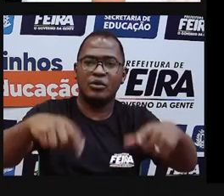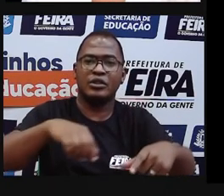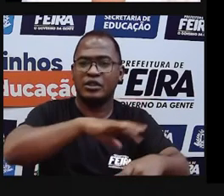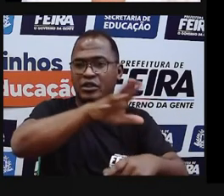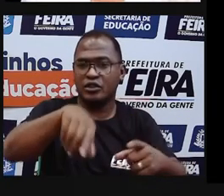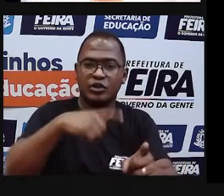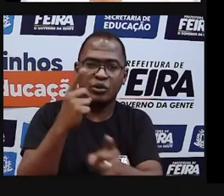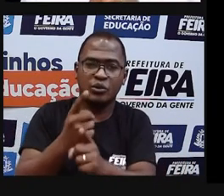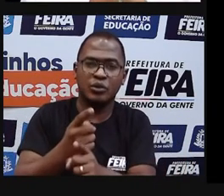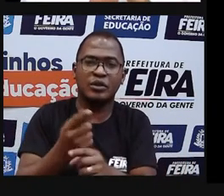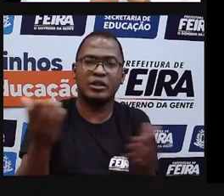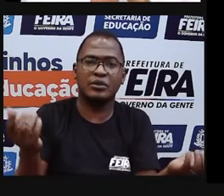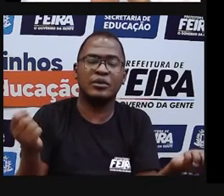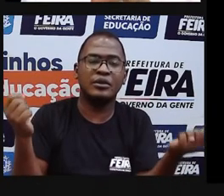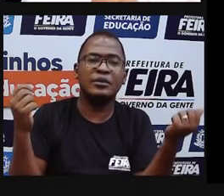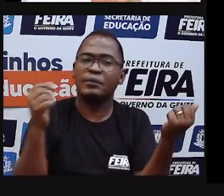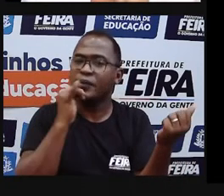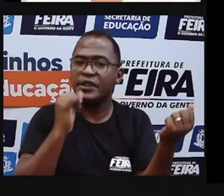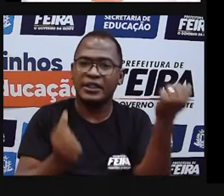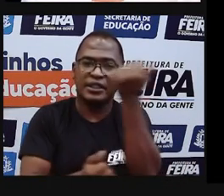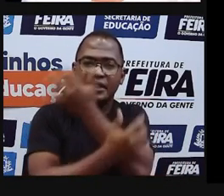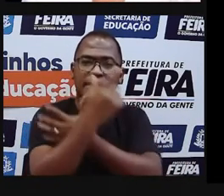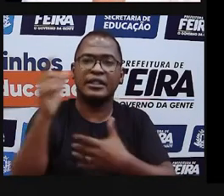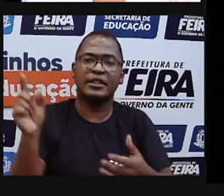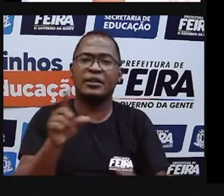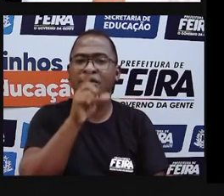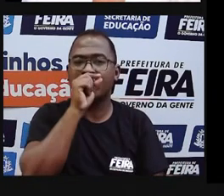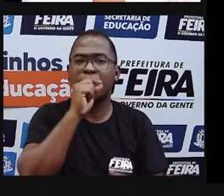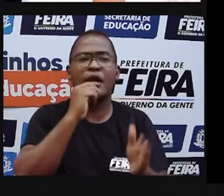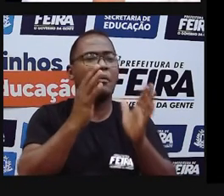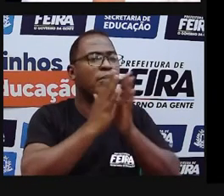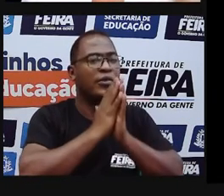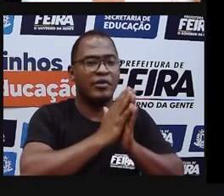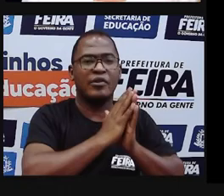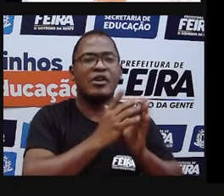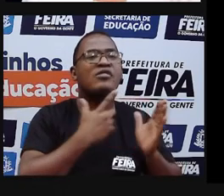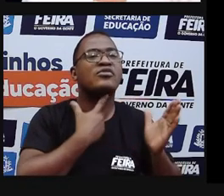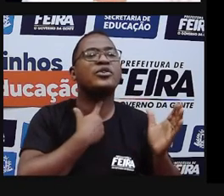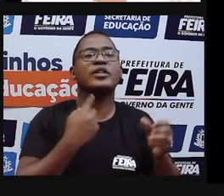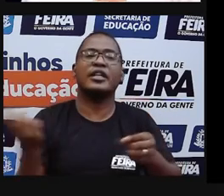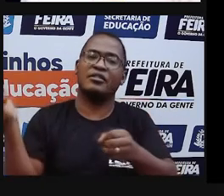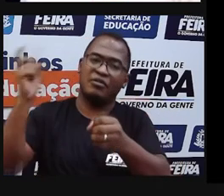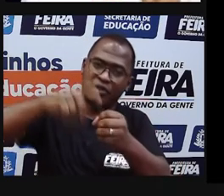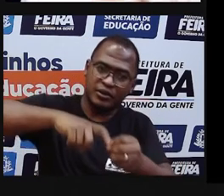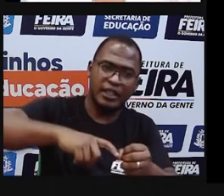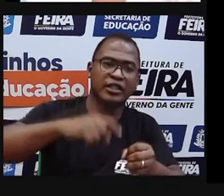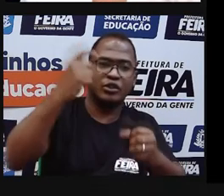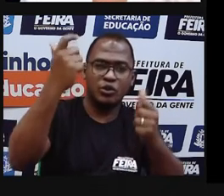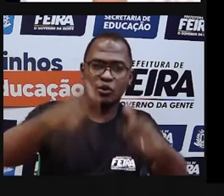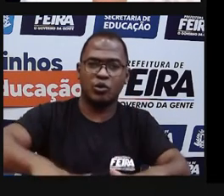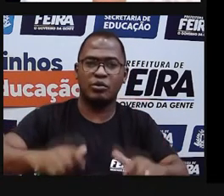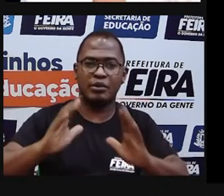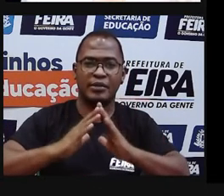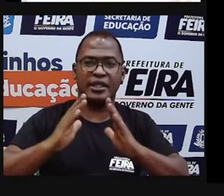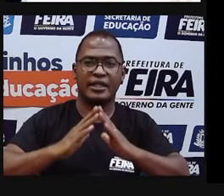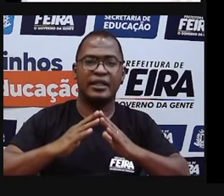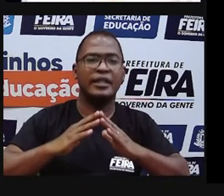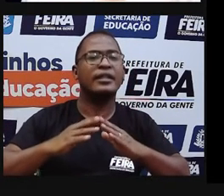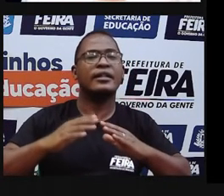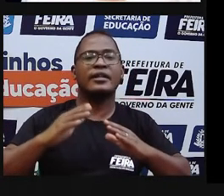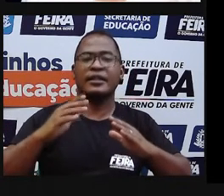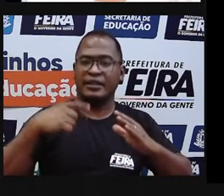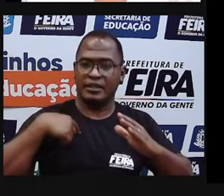sabiá. Não permita, Deus, que eu morra sem que eu volte para lá. Sem que desfrute os